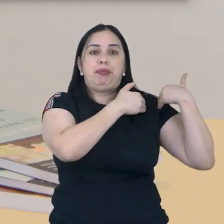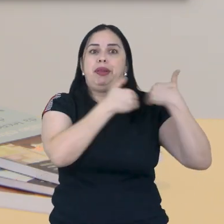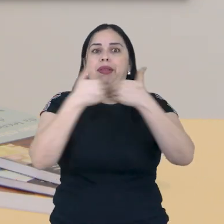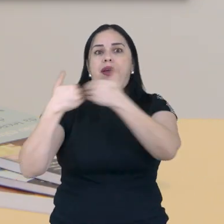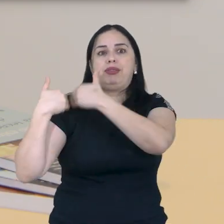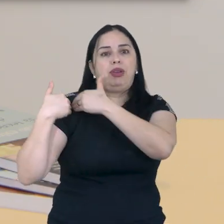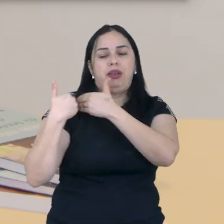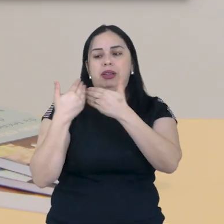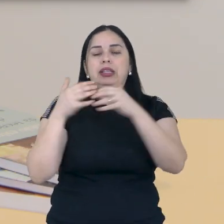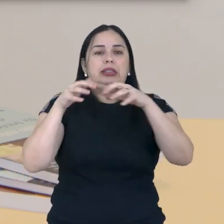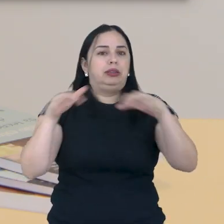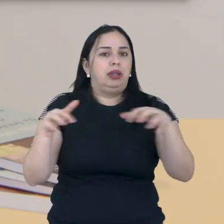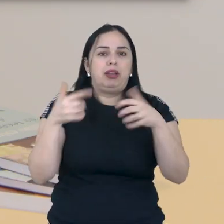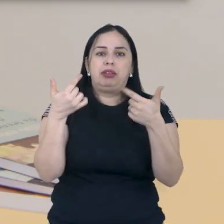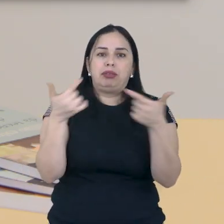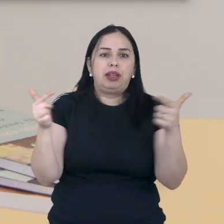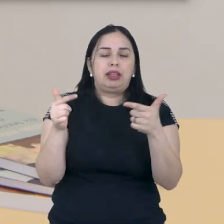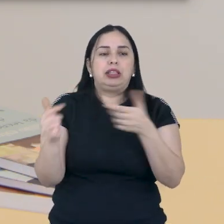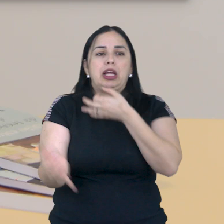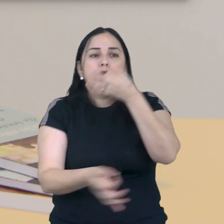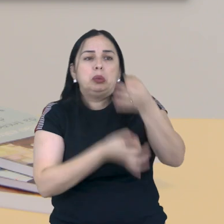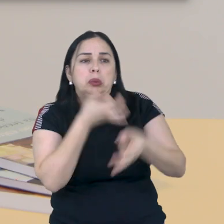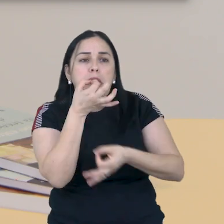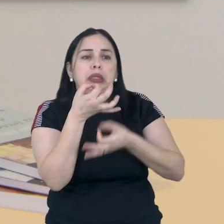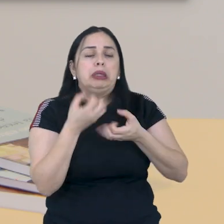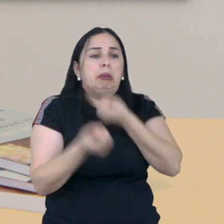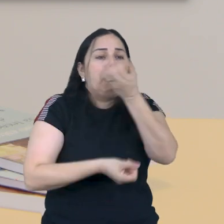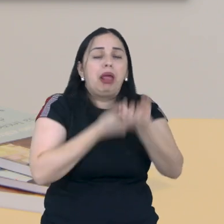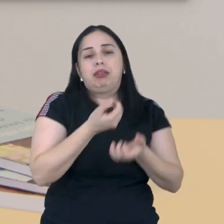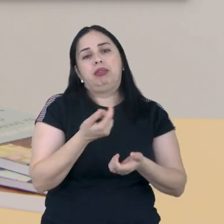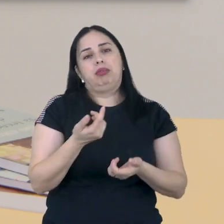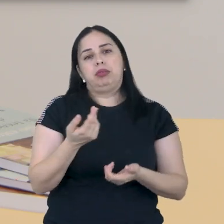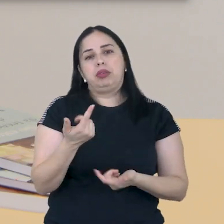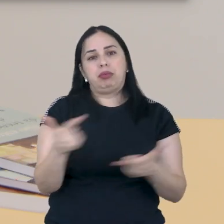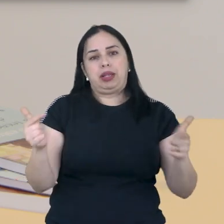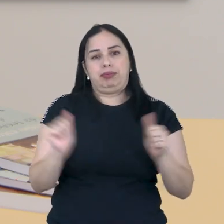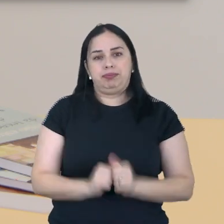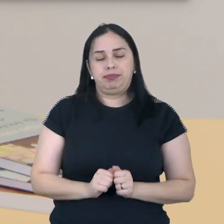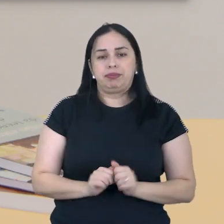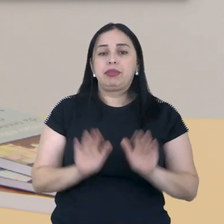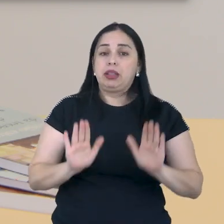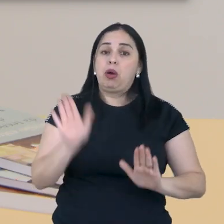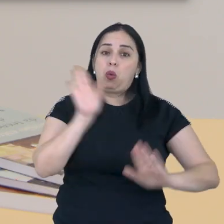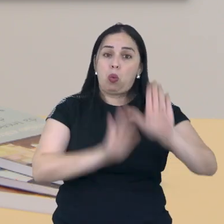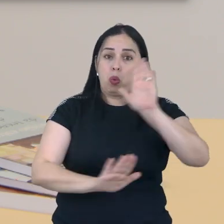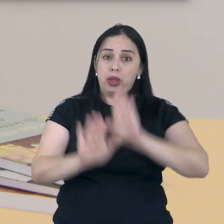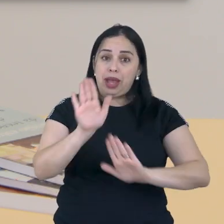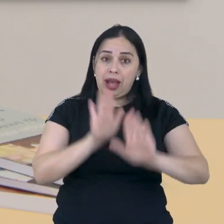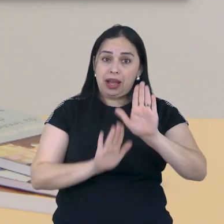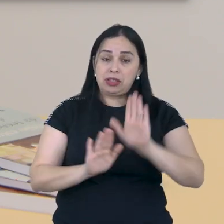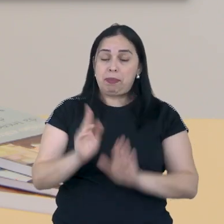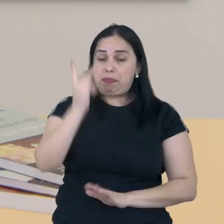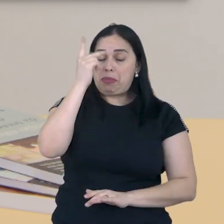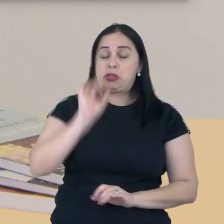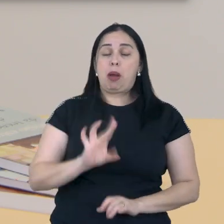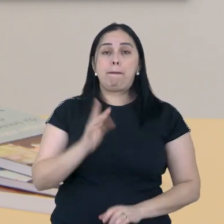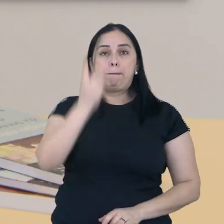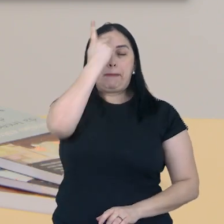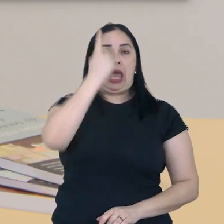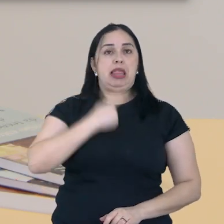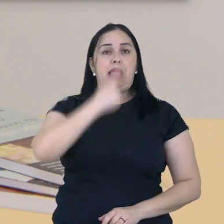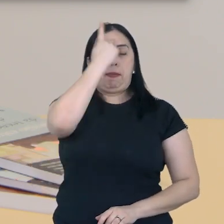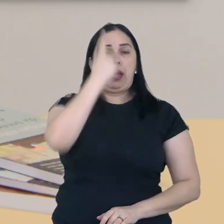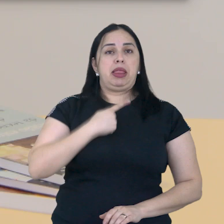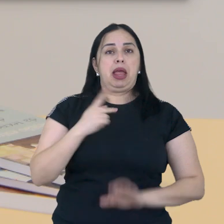responsabilidade e não tenho quem dividir as minhas dúvidas as minhas angústias então cuidado para não ser individualista